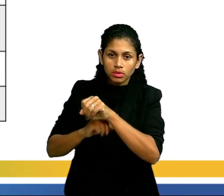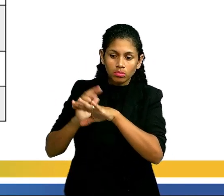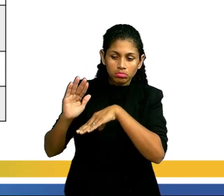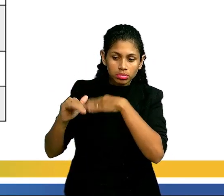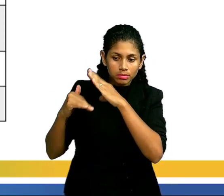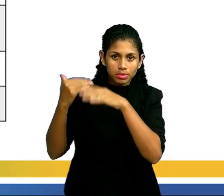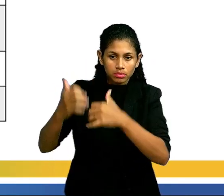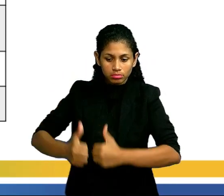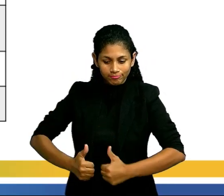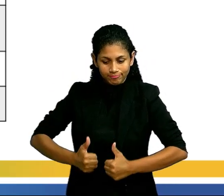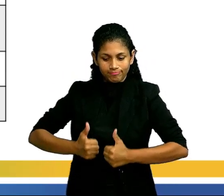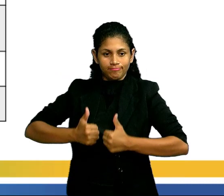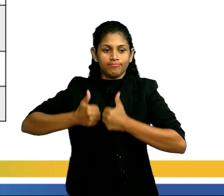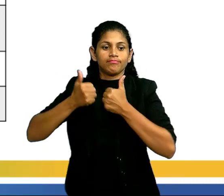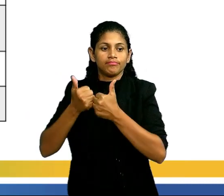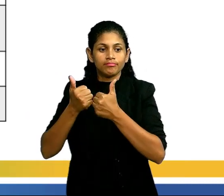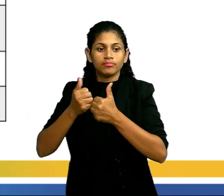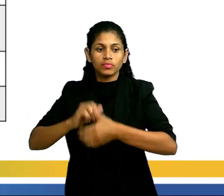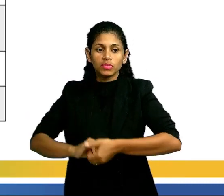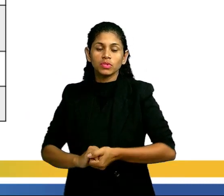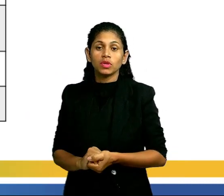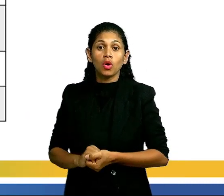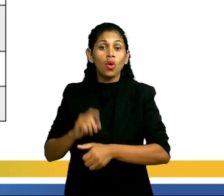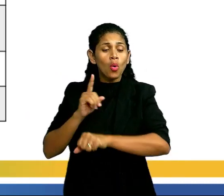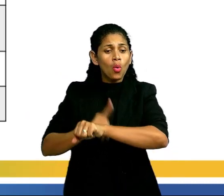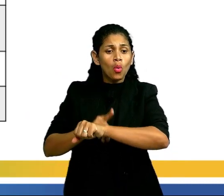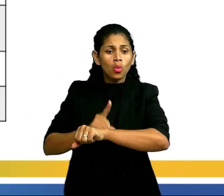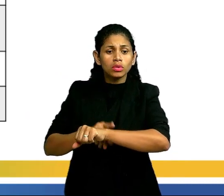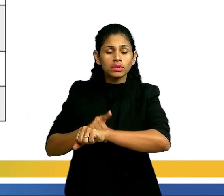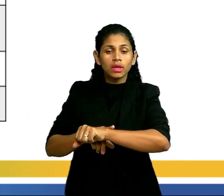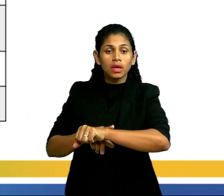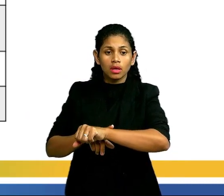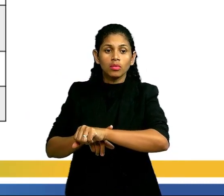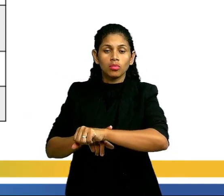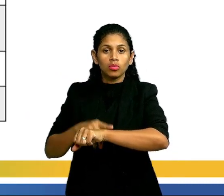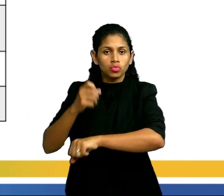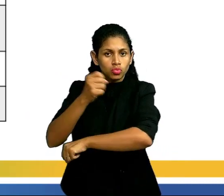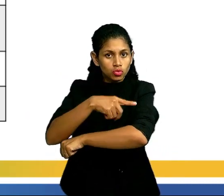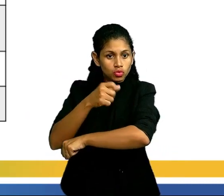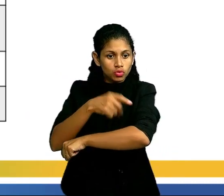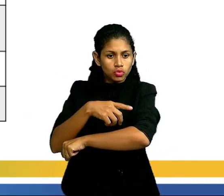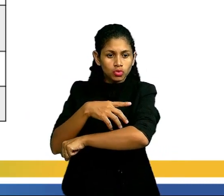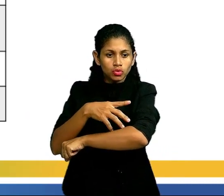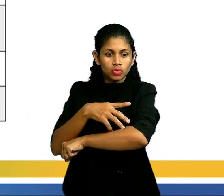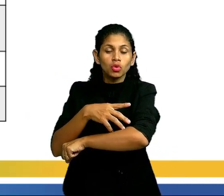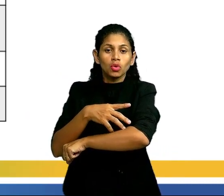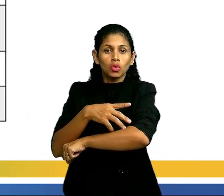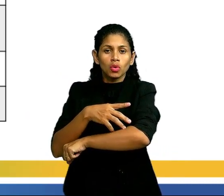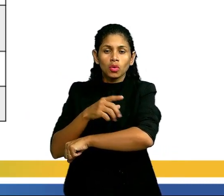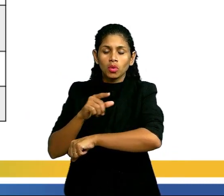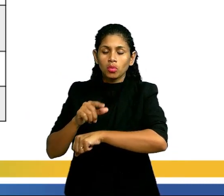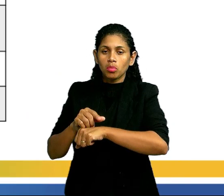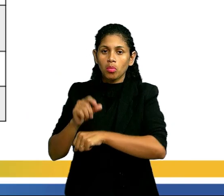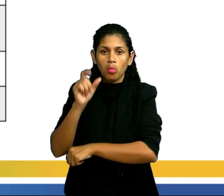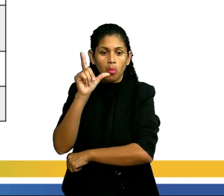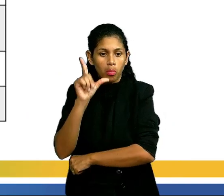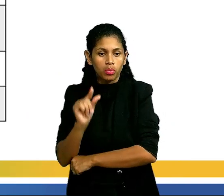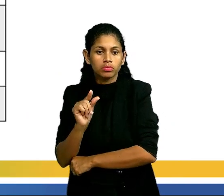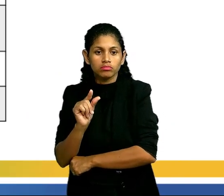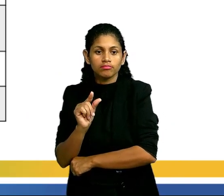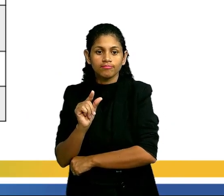anticorpos. O soro ele é temporário, a vacina é duradoura. O soro ele vai agir contra